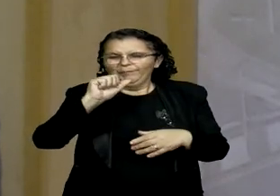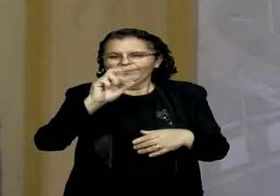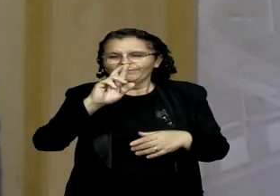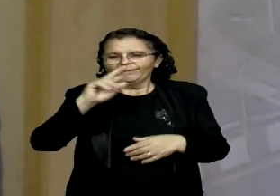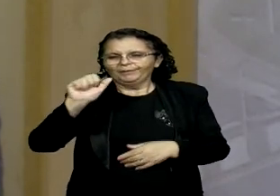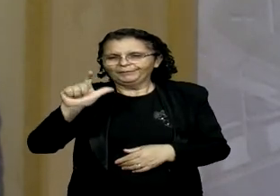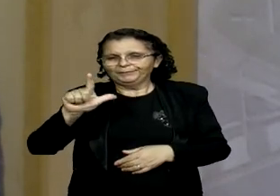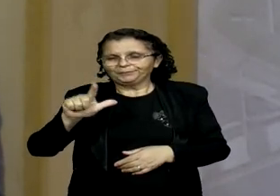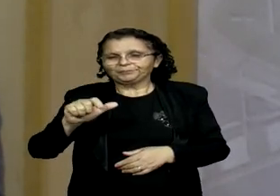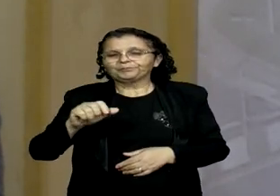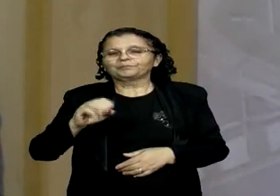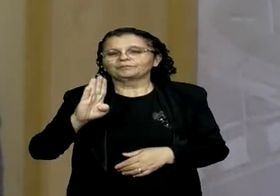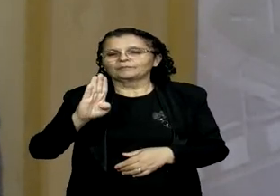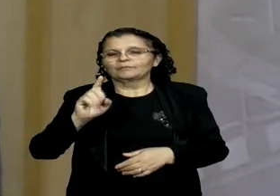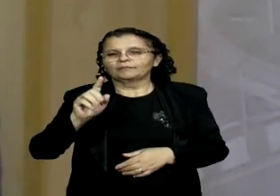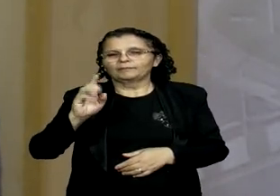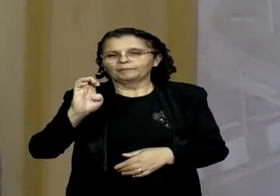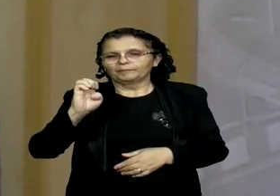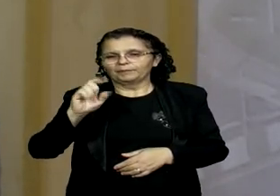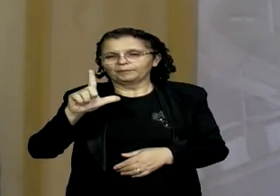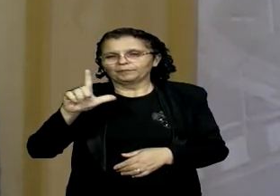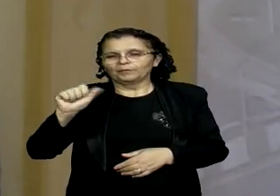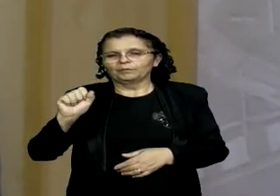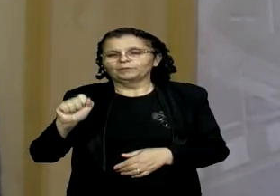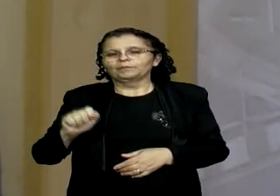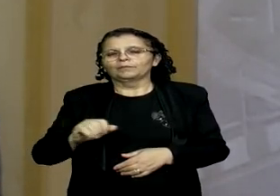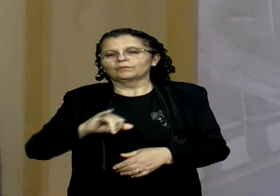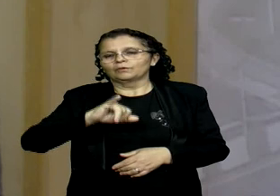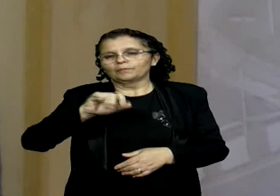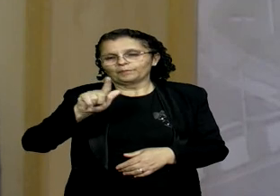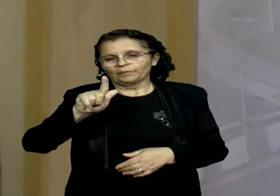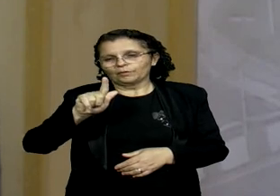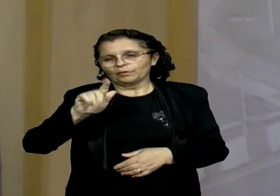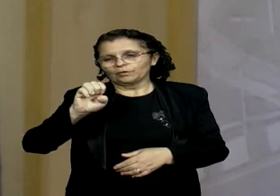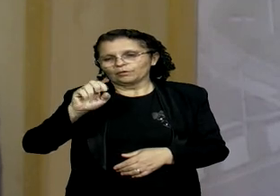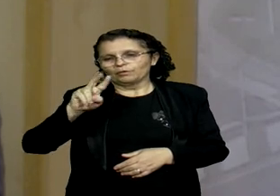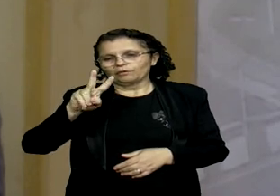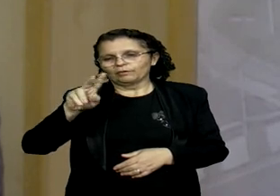Belo, Estefane, Giovana, Silmar,